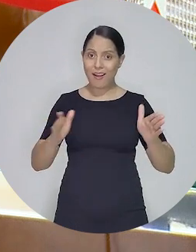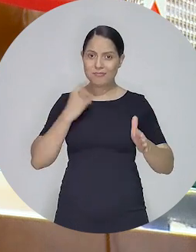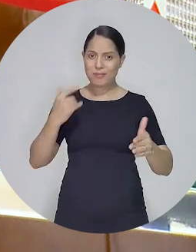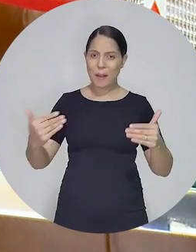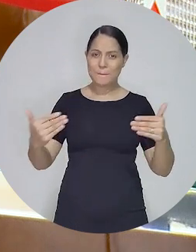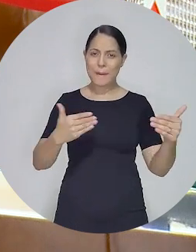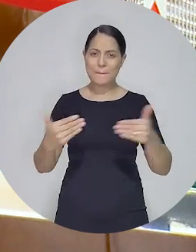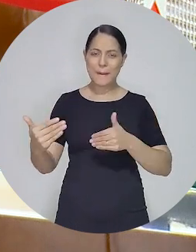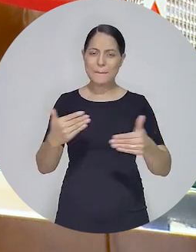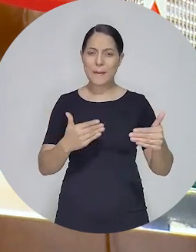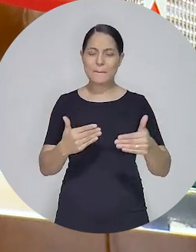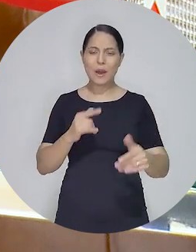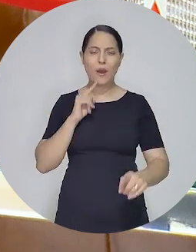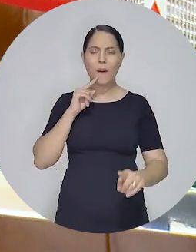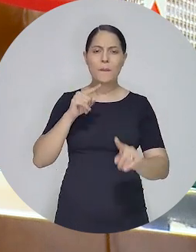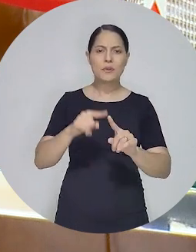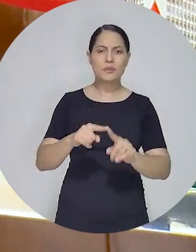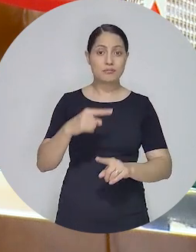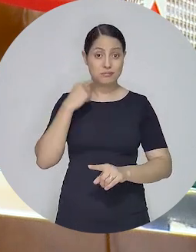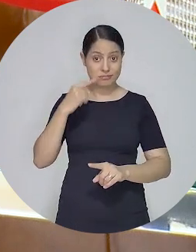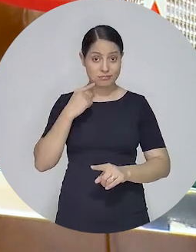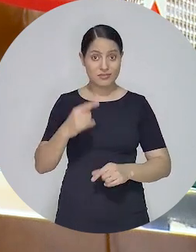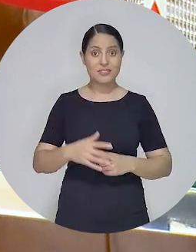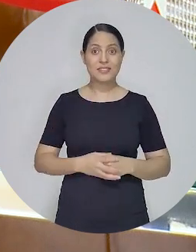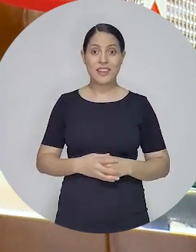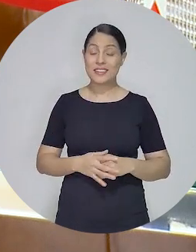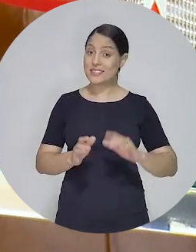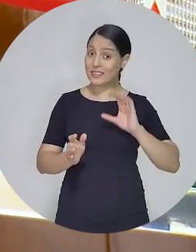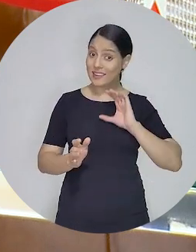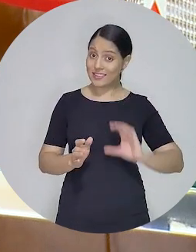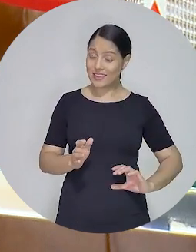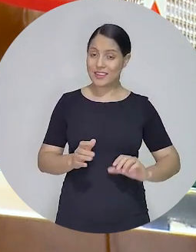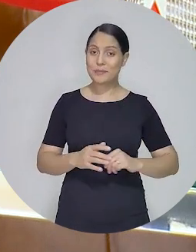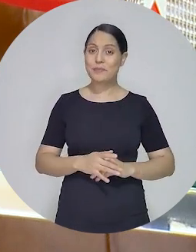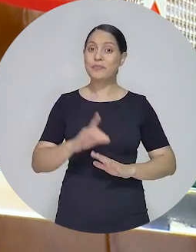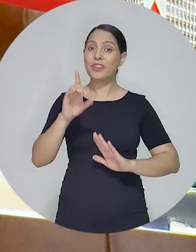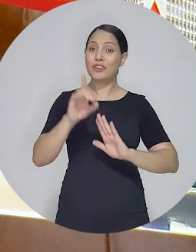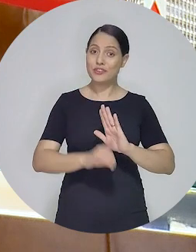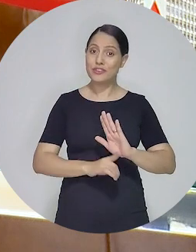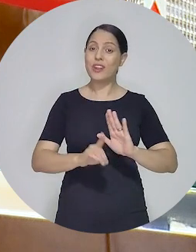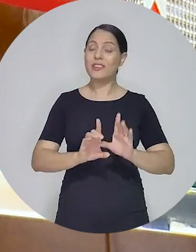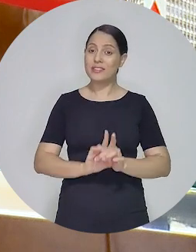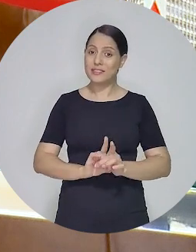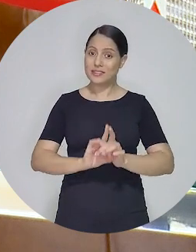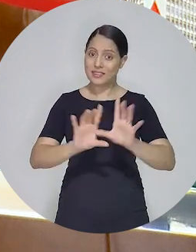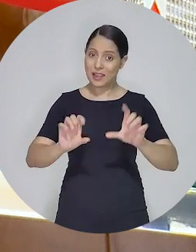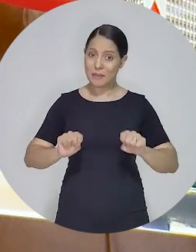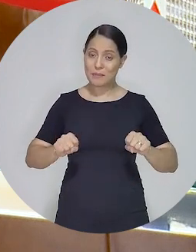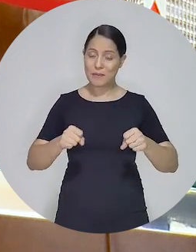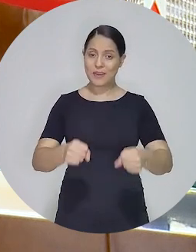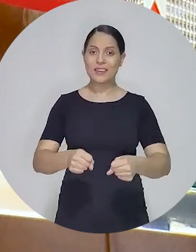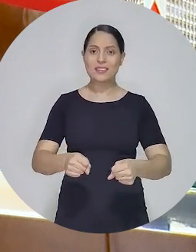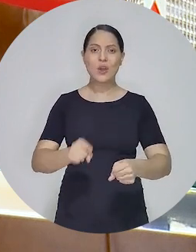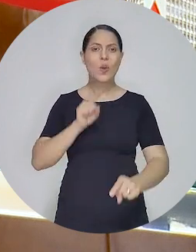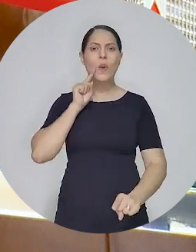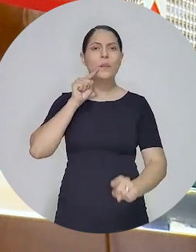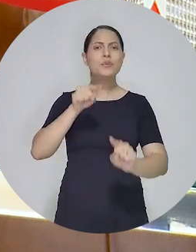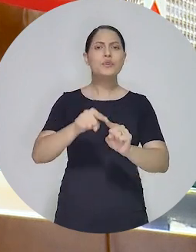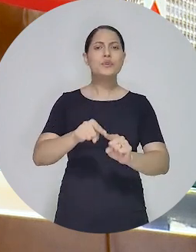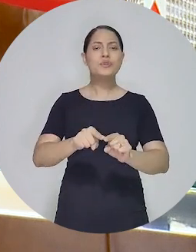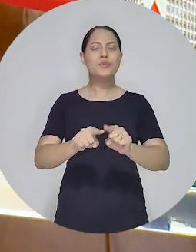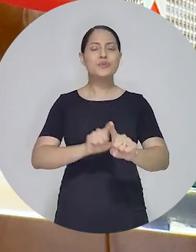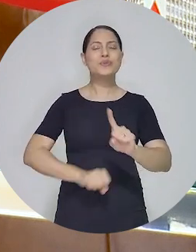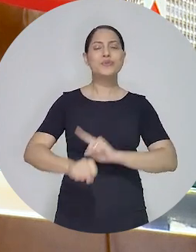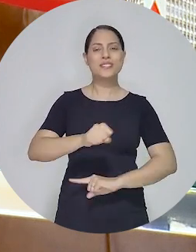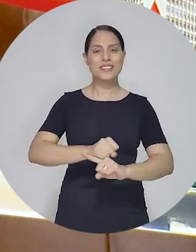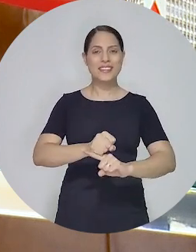à advocacia, à cidadania, à defesa do Estado democrático de direito e à construção de uma sociedade